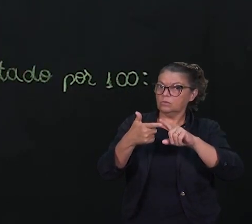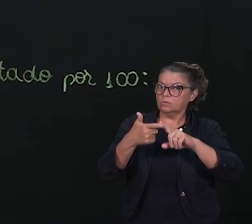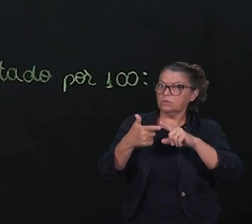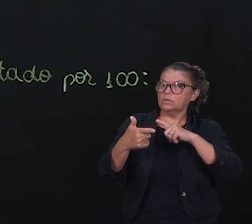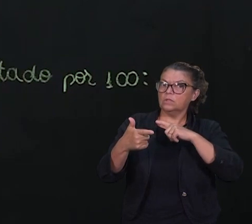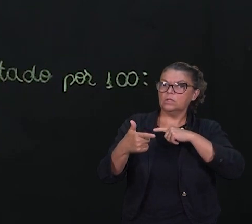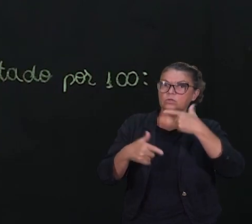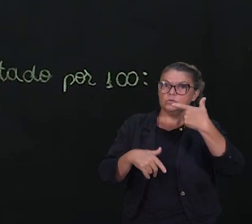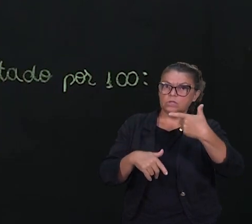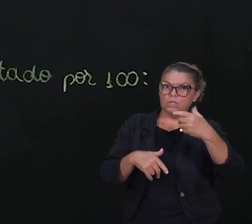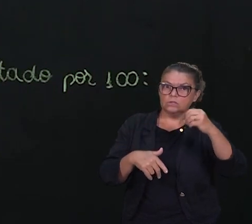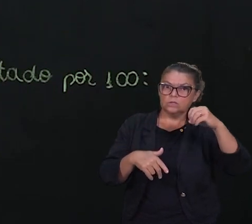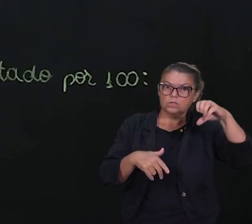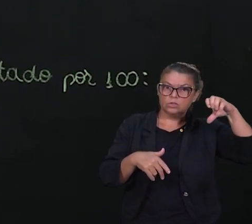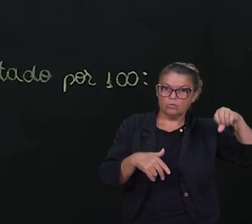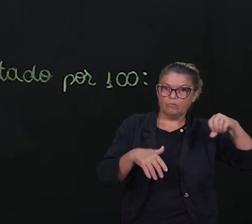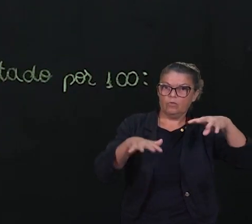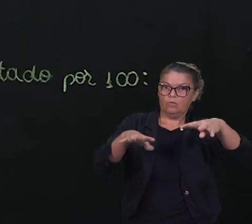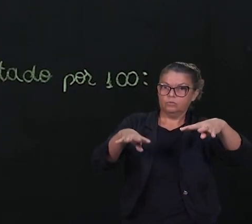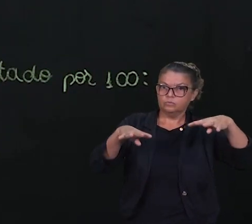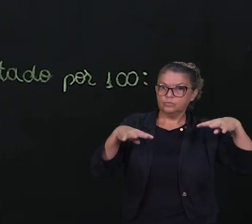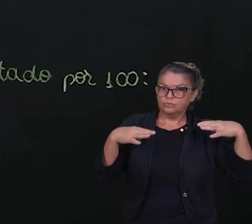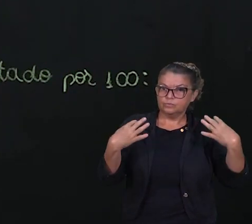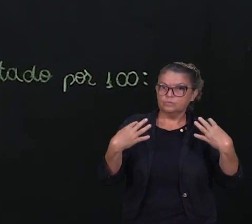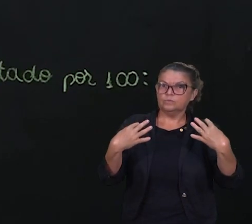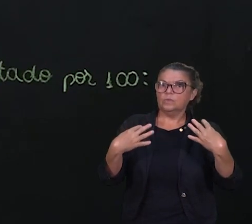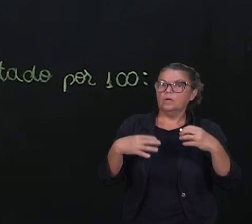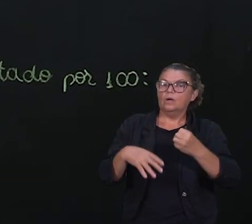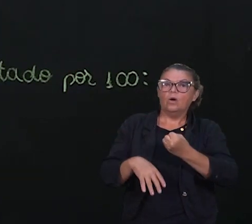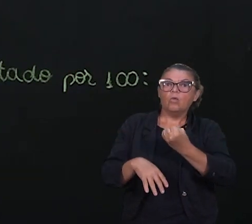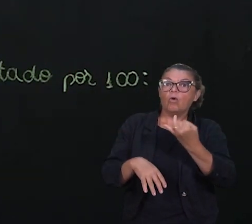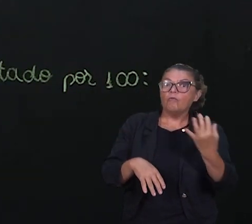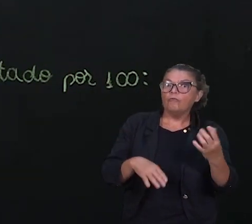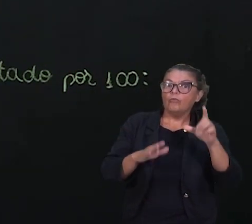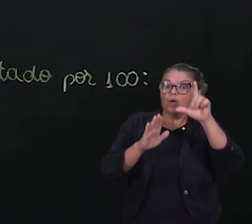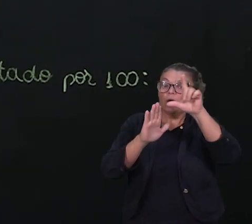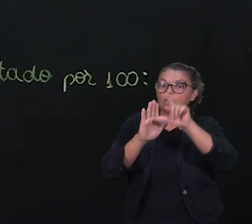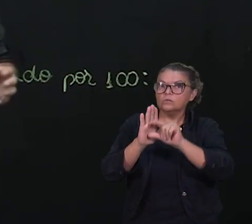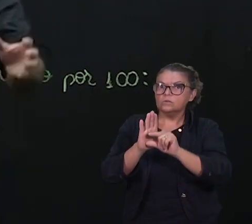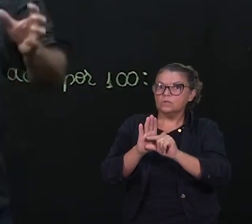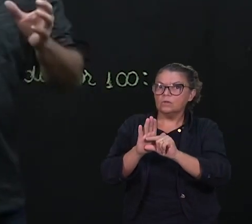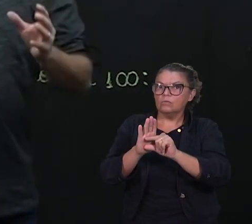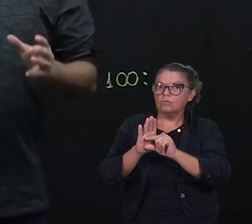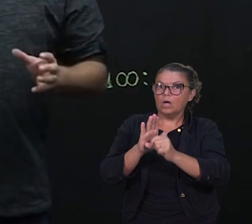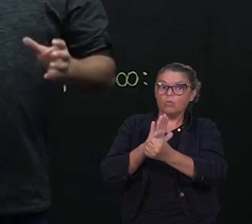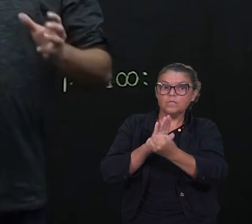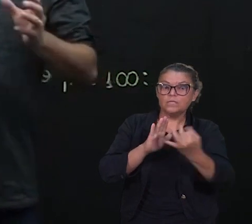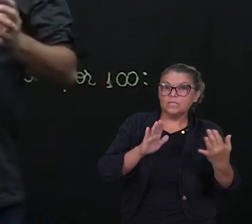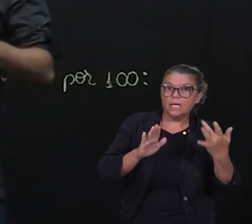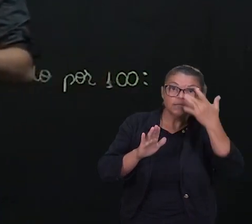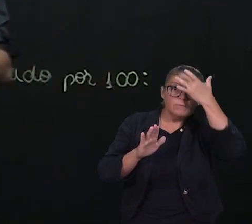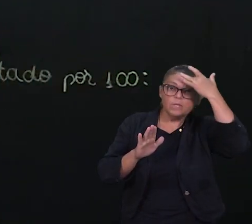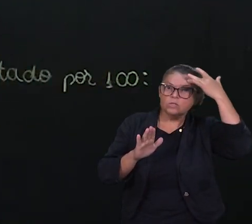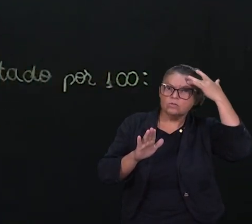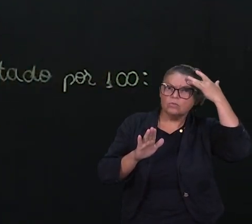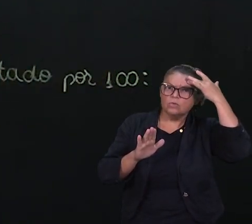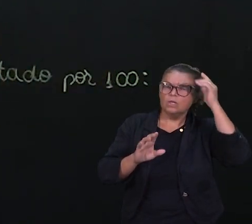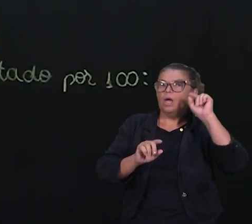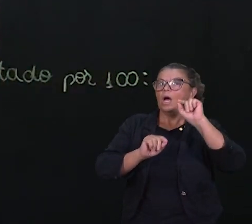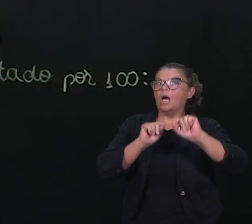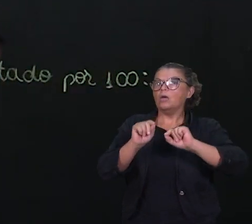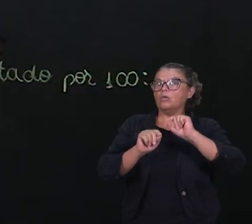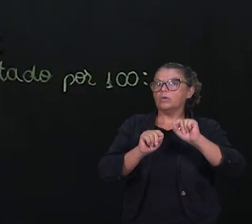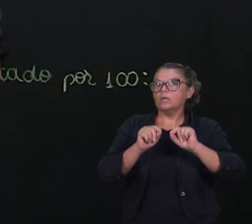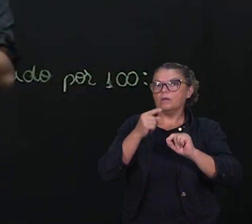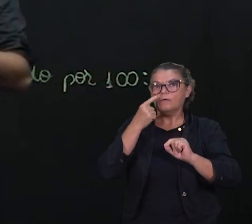havia 209 espectadores. Qual foi a redução percentual? O que a gente analisa aqui